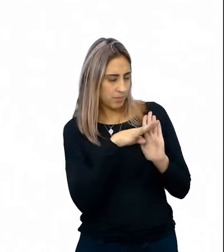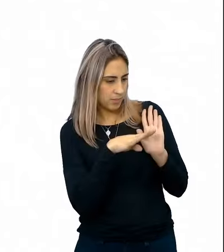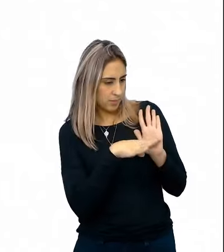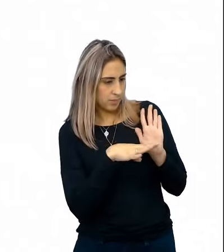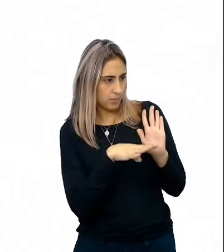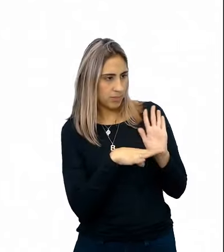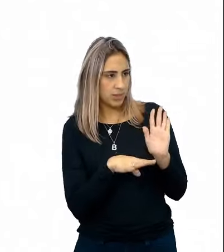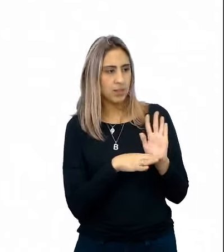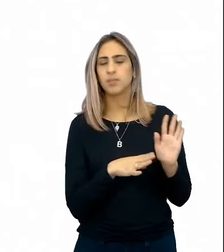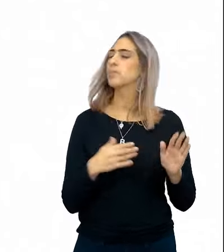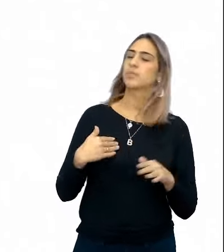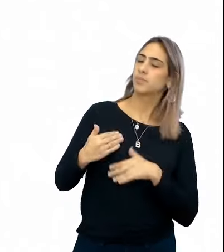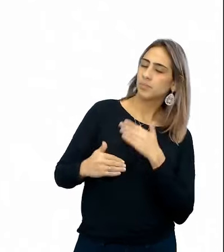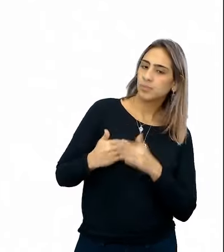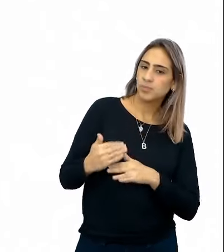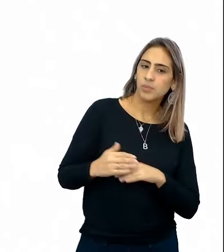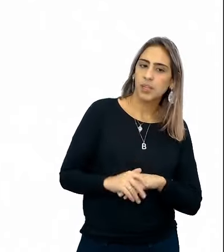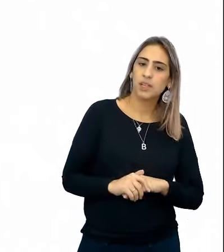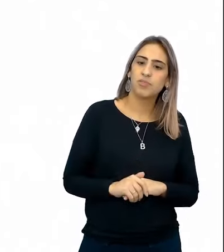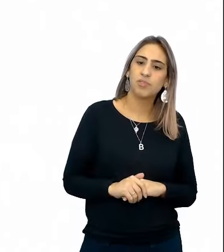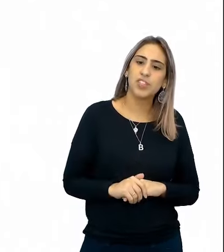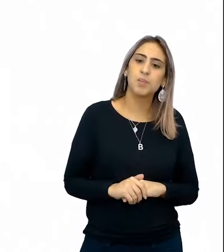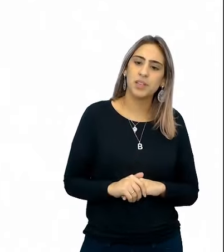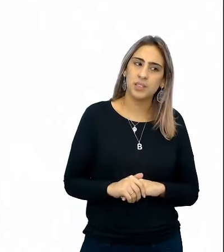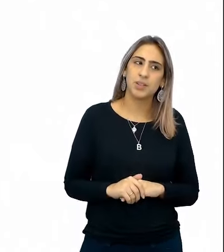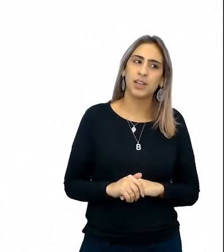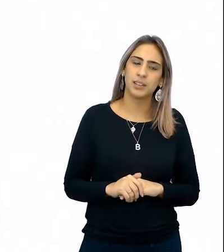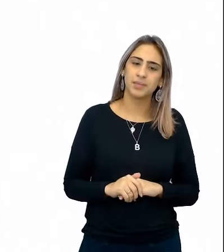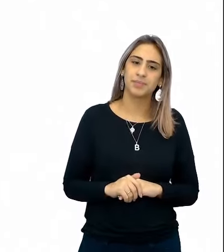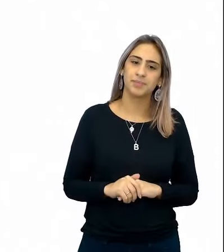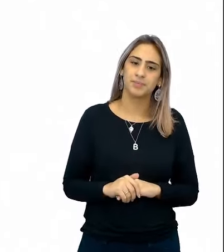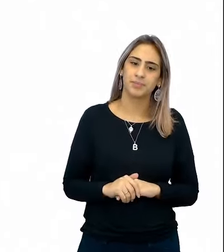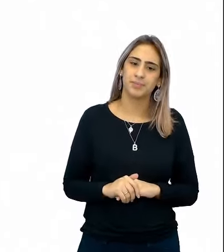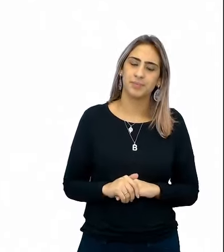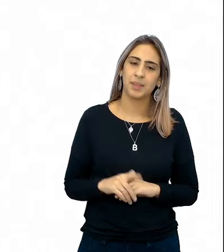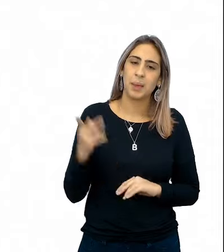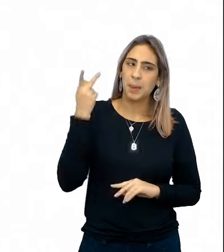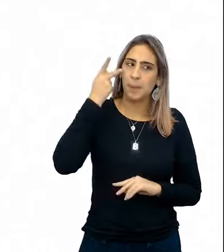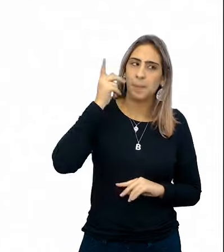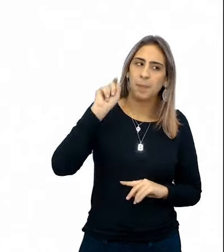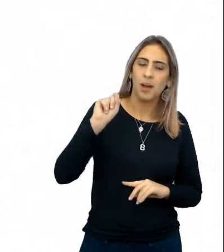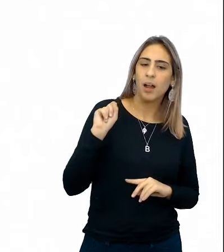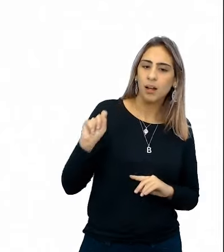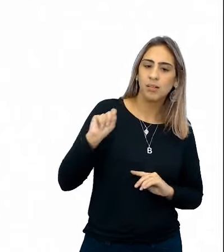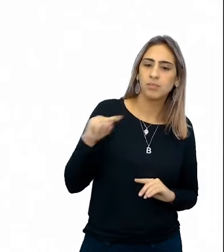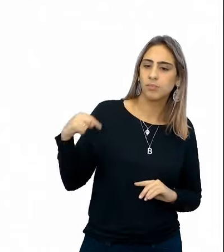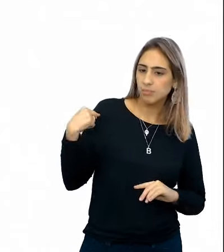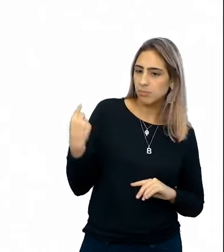para resolver situações simples do cotidiano do estudante. Para que ele consiga